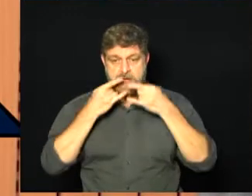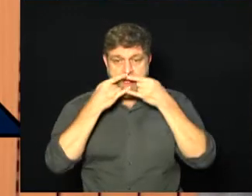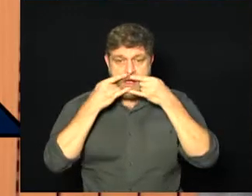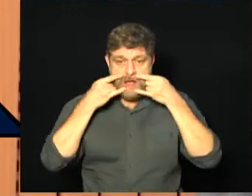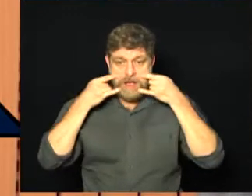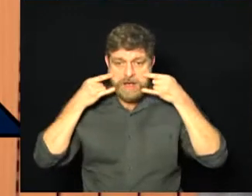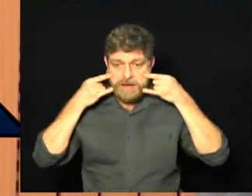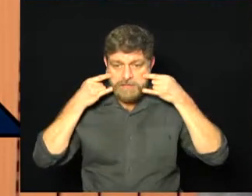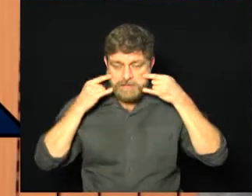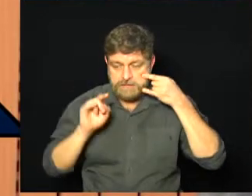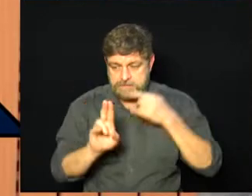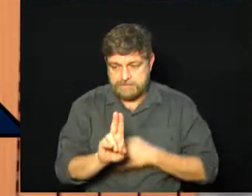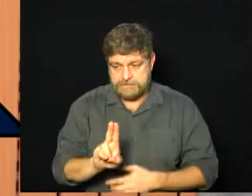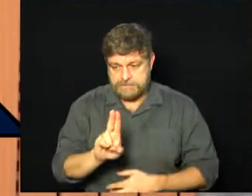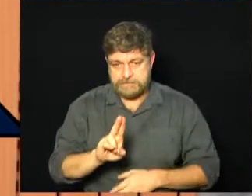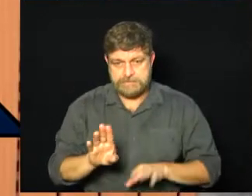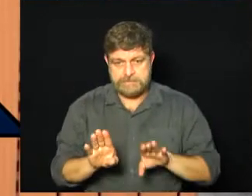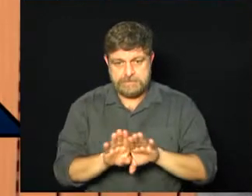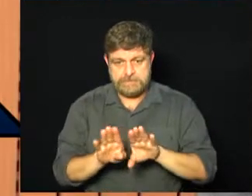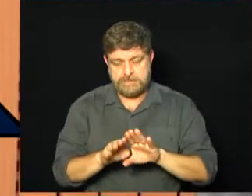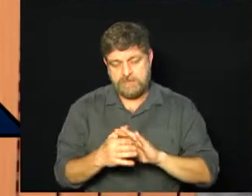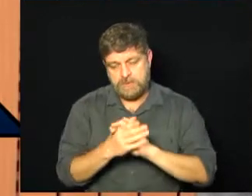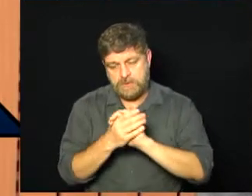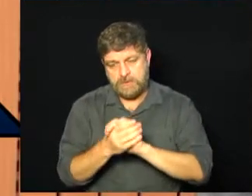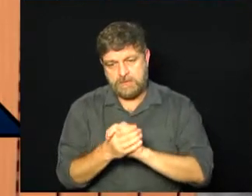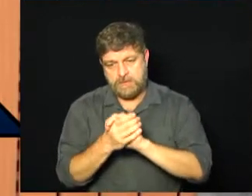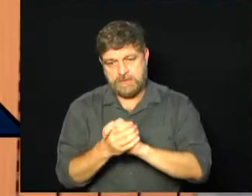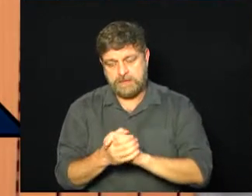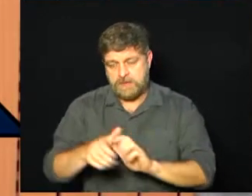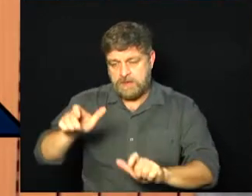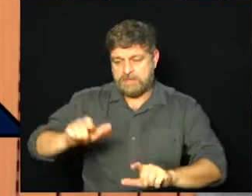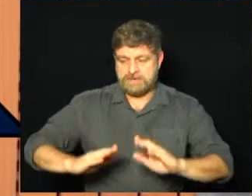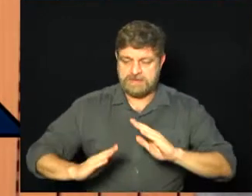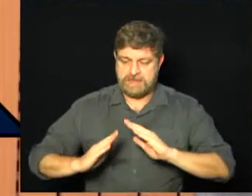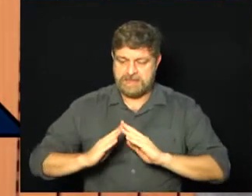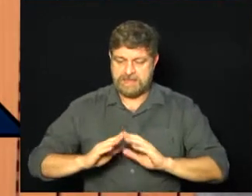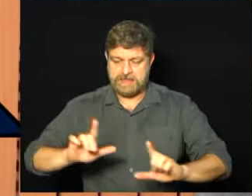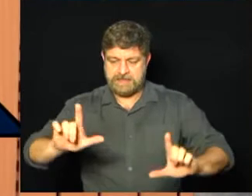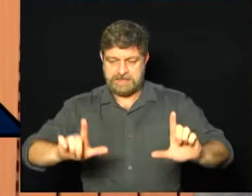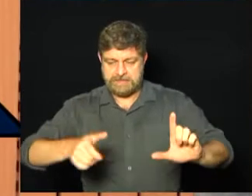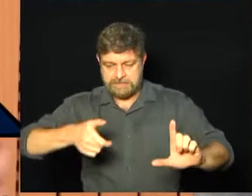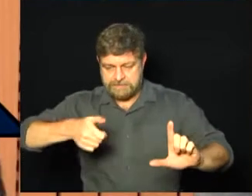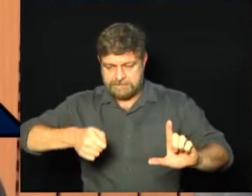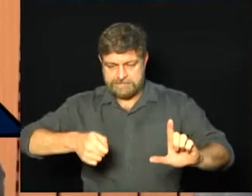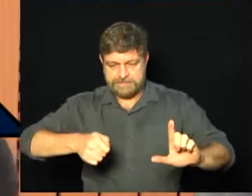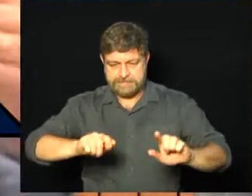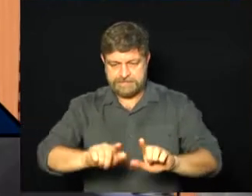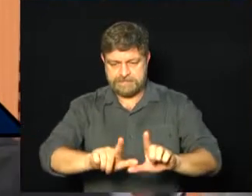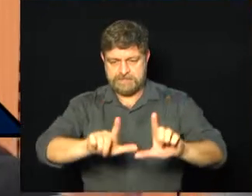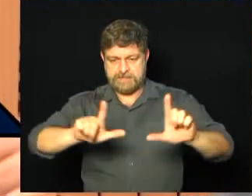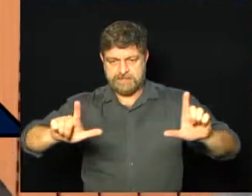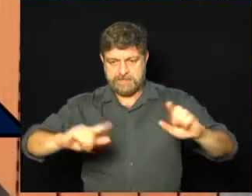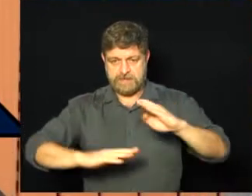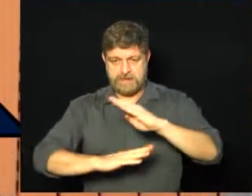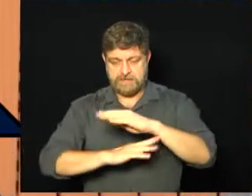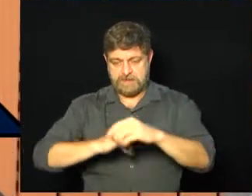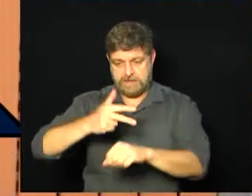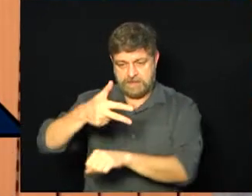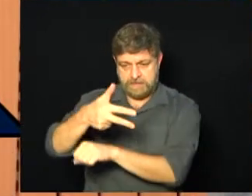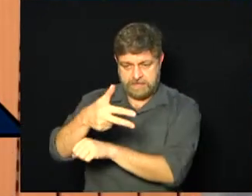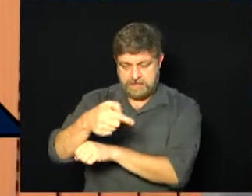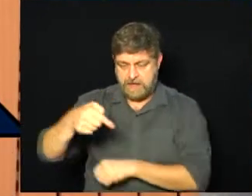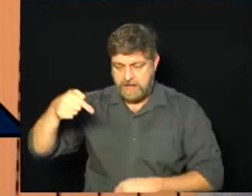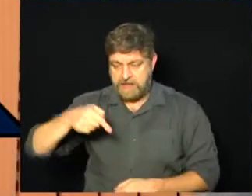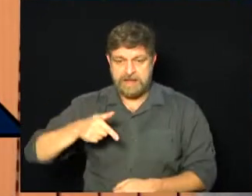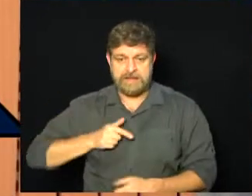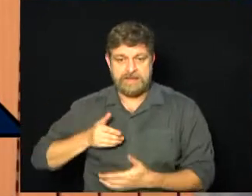cumprimentar aqueles que estão acompanhando essa solenidade nas suas casas, né, porque aqui a gente tinha acesso restrito, tem